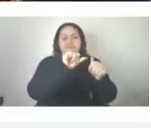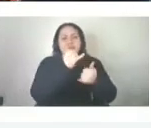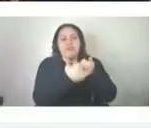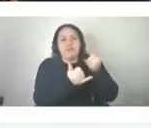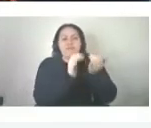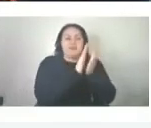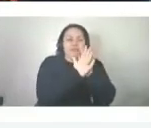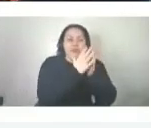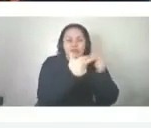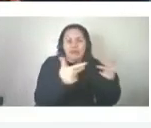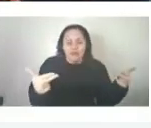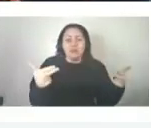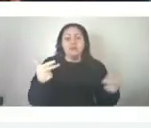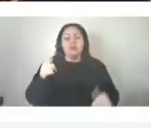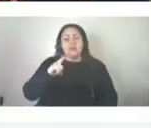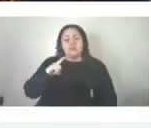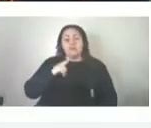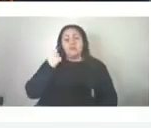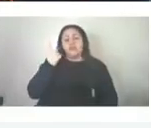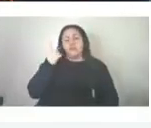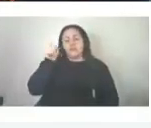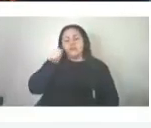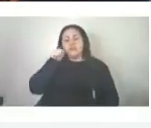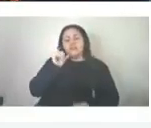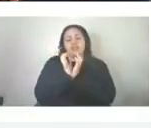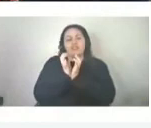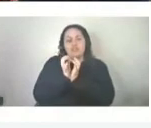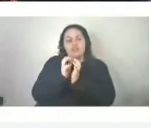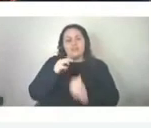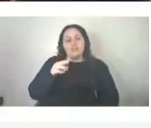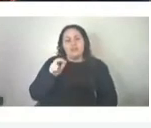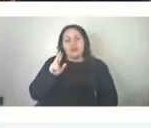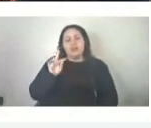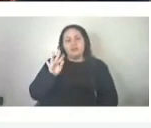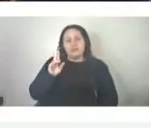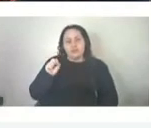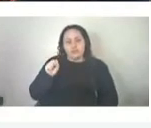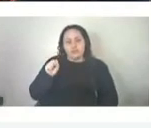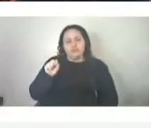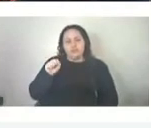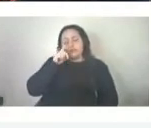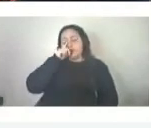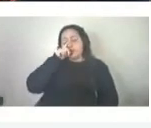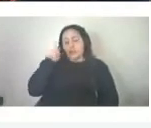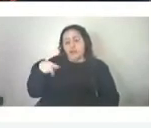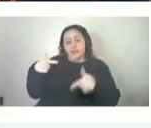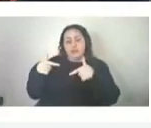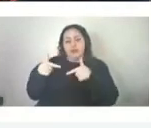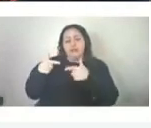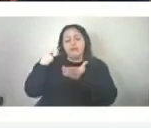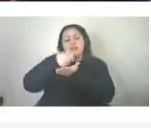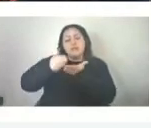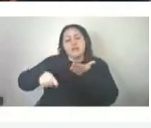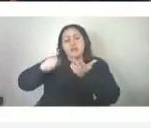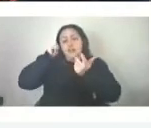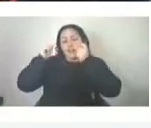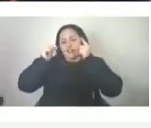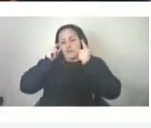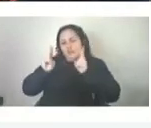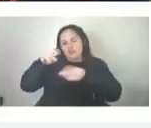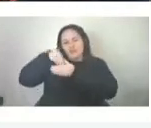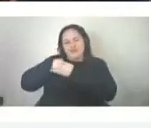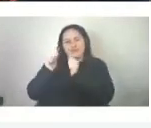pesquisa de saúde lá no hospital. Marta Orufino trabalhava escrita criativa, e os resultados começaram a ser muito